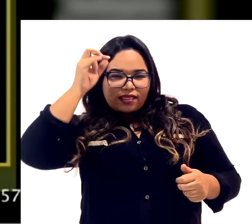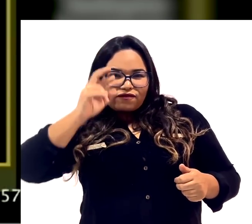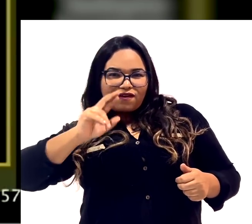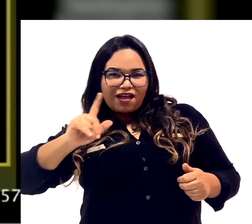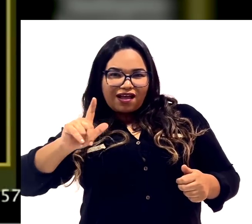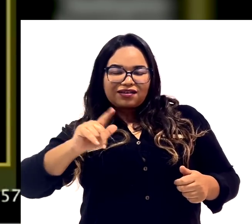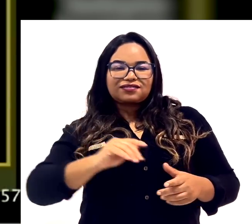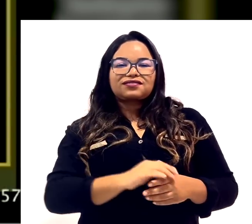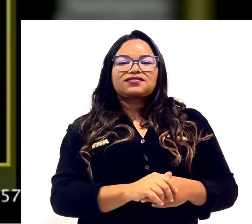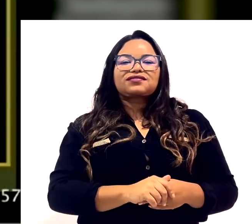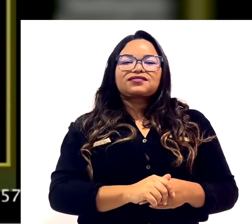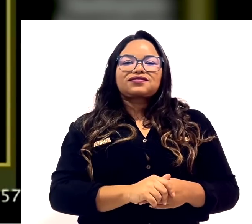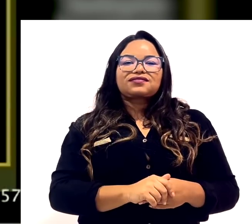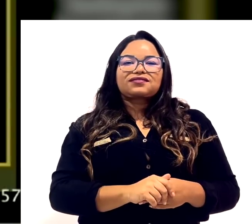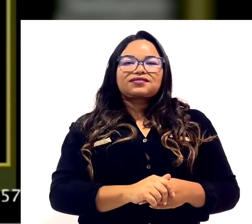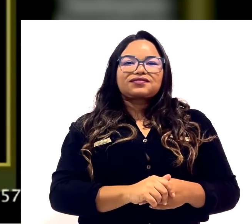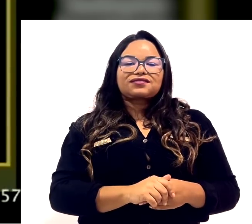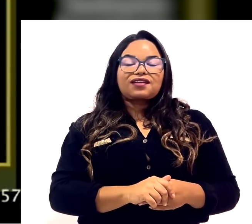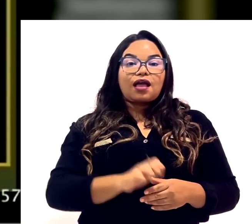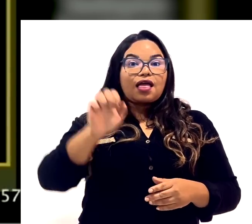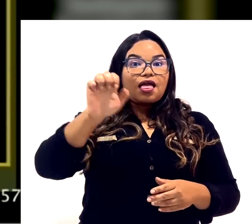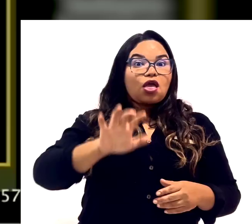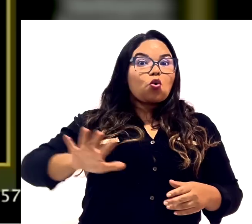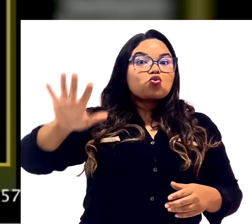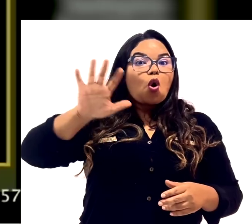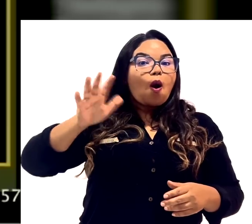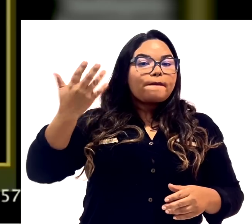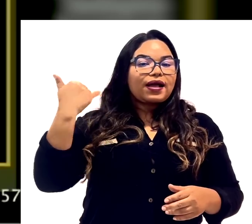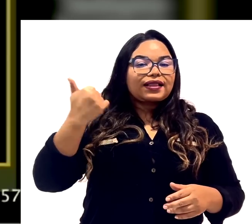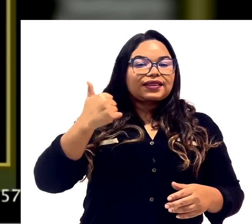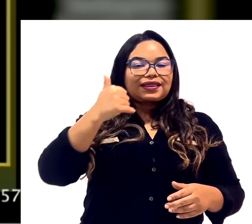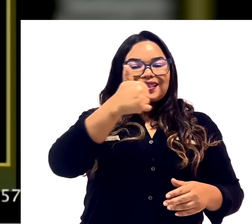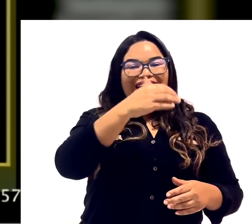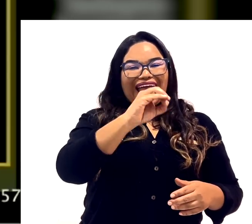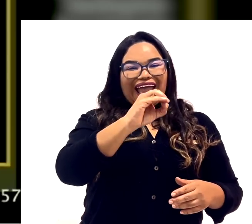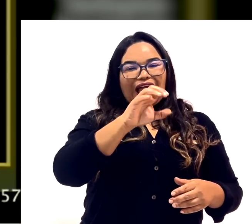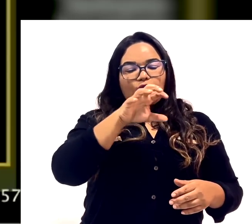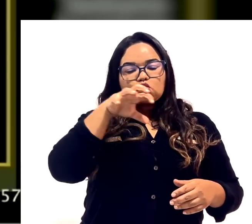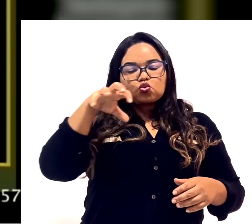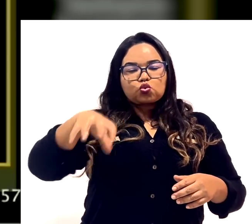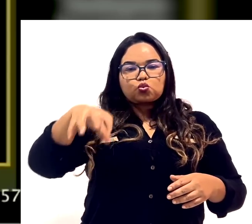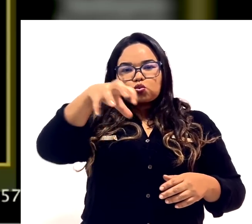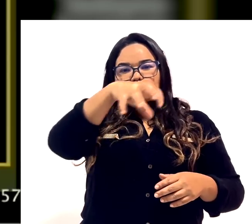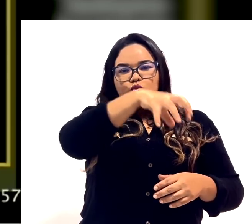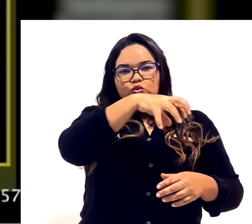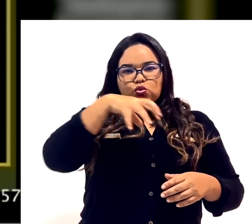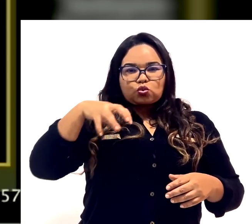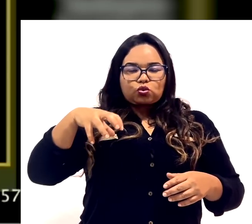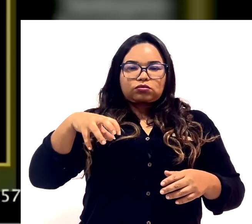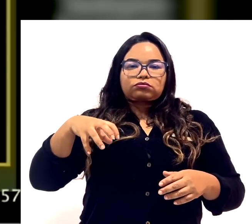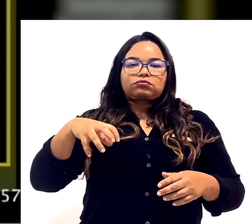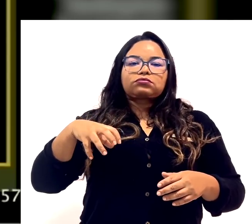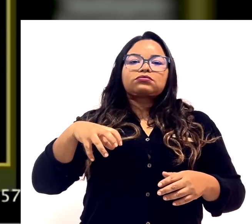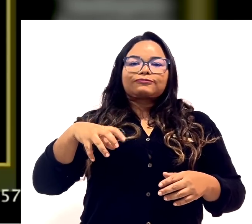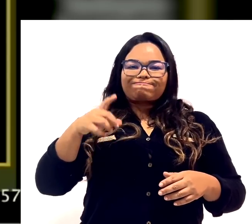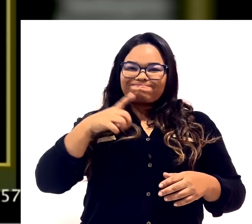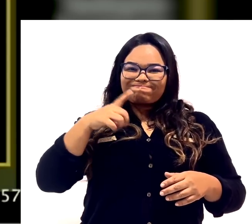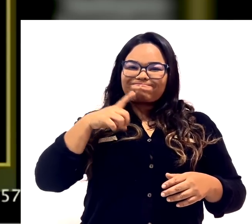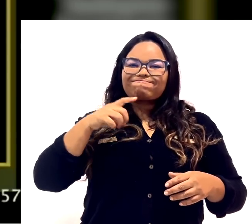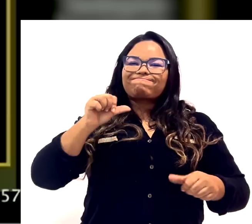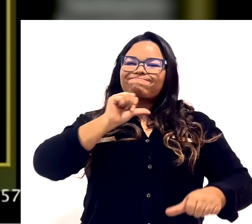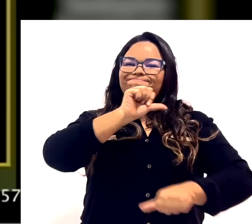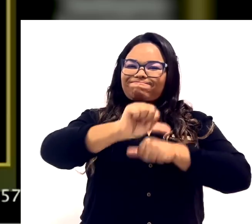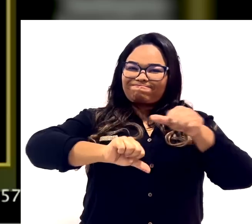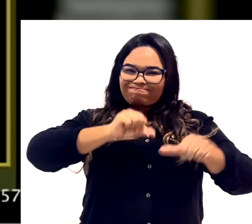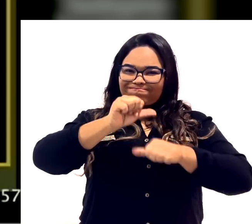a última onda das invasões bárbaras havia perdido as suas forças, a face da Europa tinha sido transformada, reinos germânicos